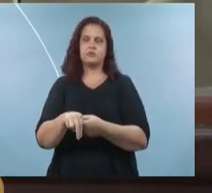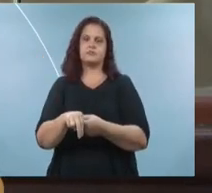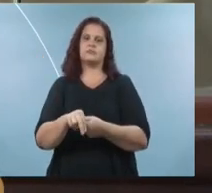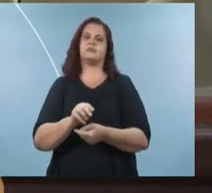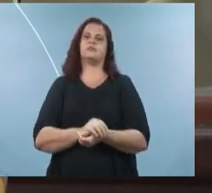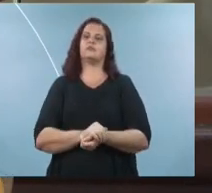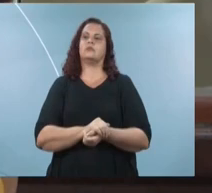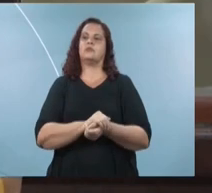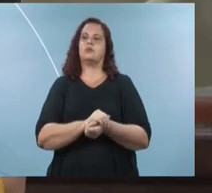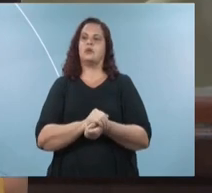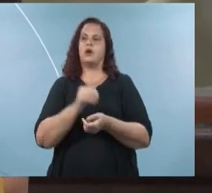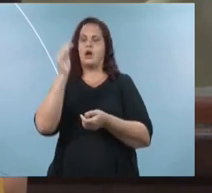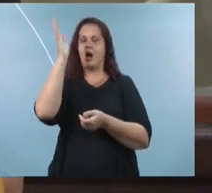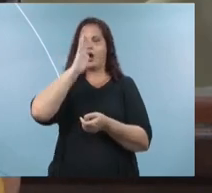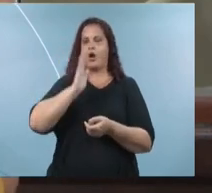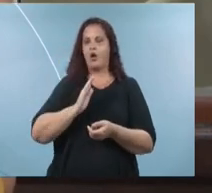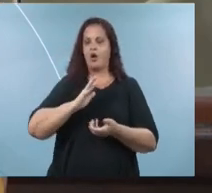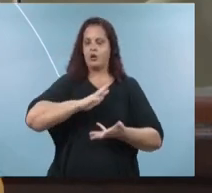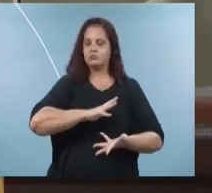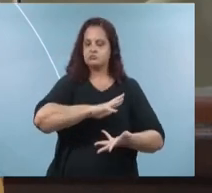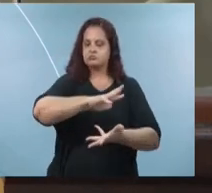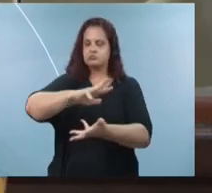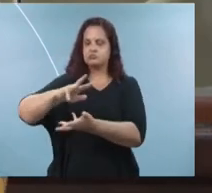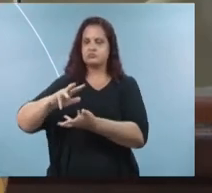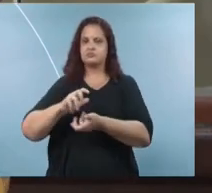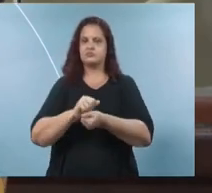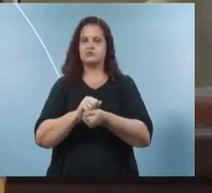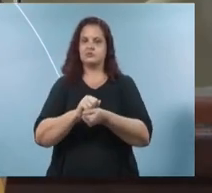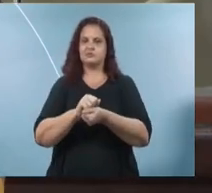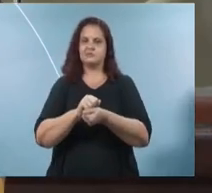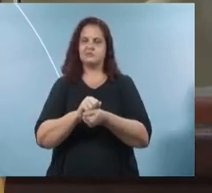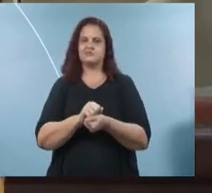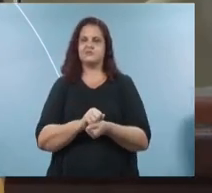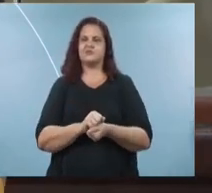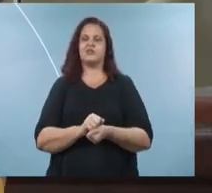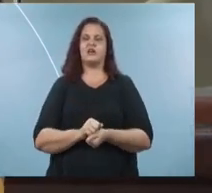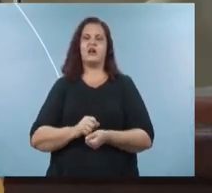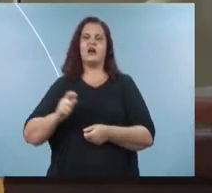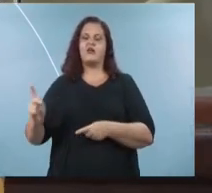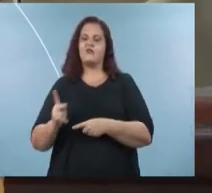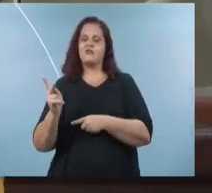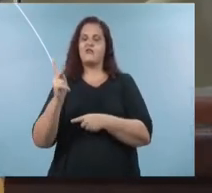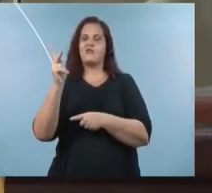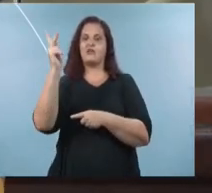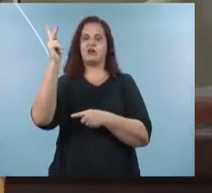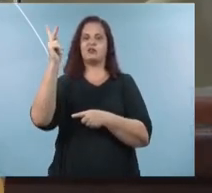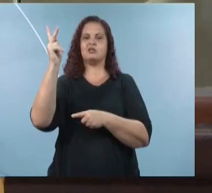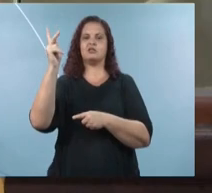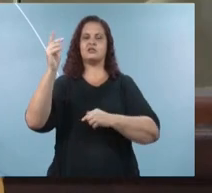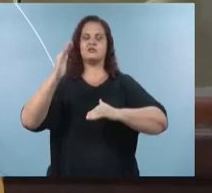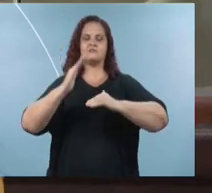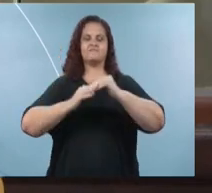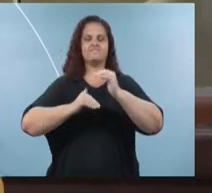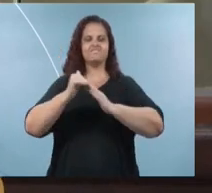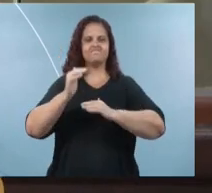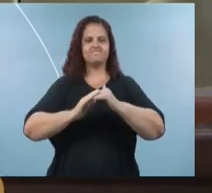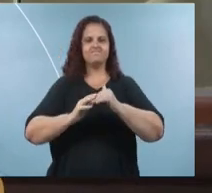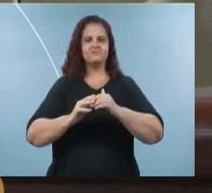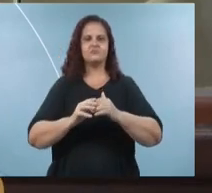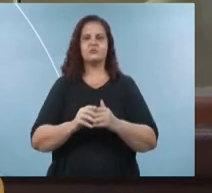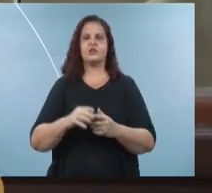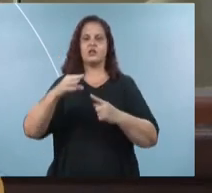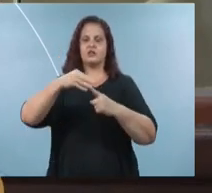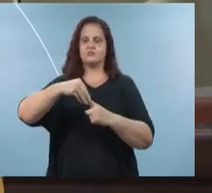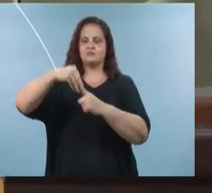Rio Grande do Norte para o Brasil e o mundo. É preciso valorizar essa atividade em lugar de